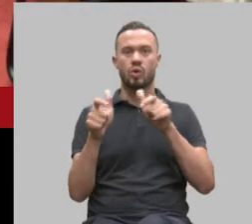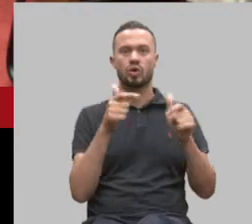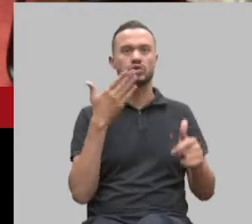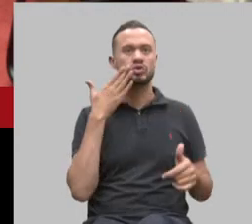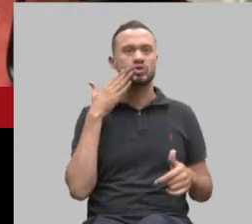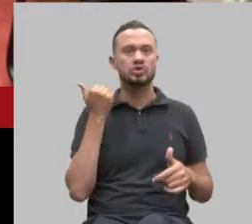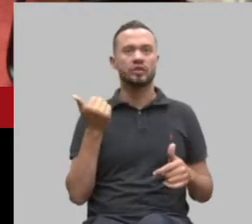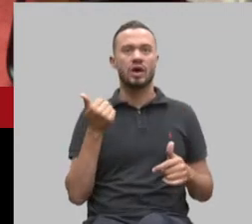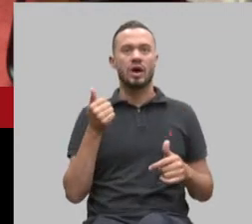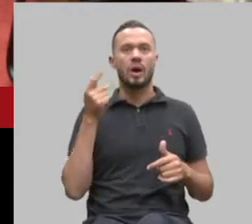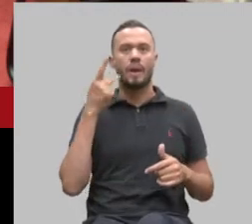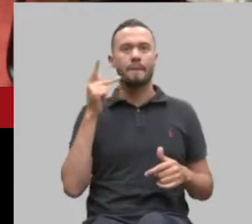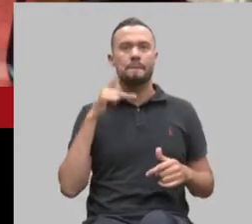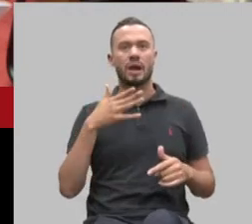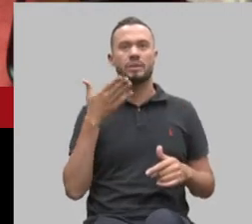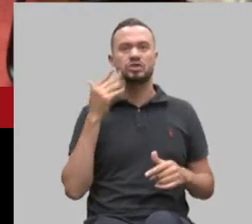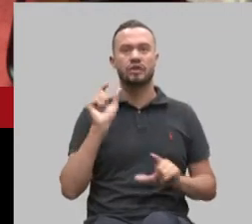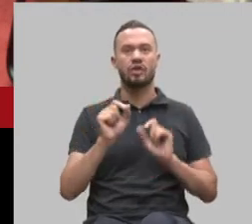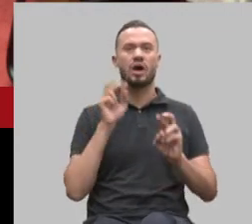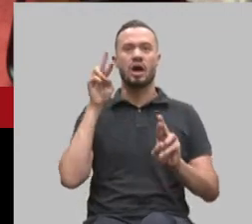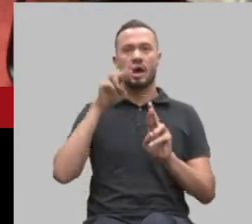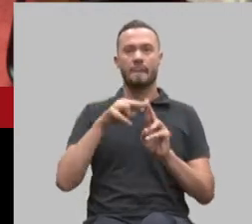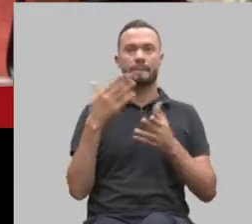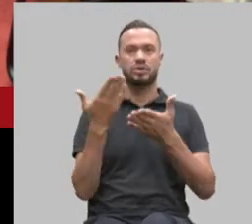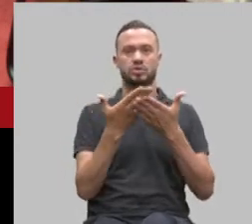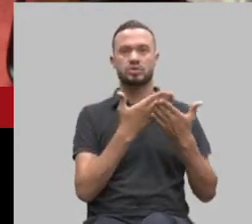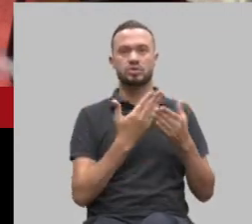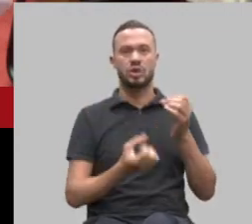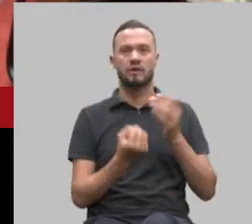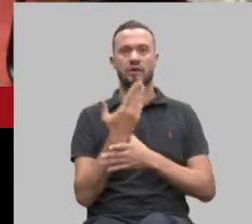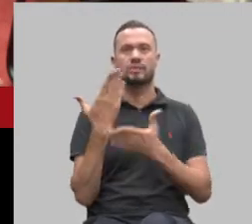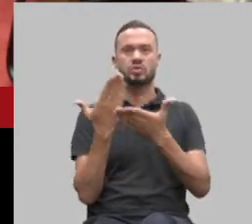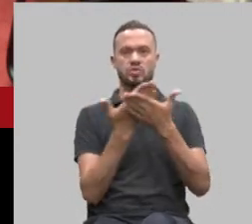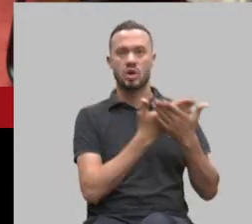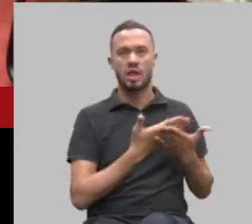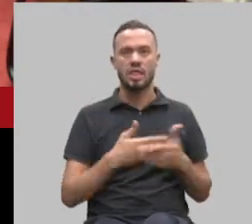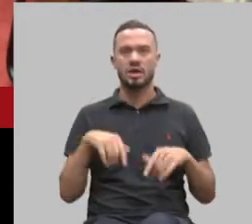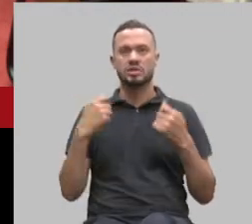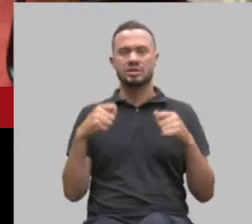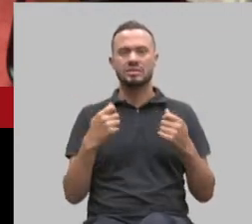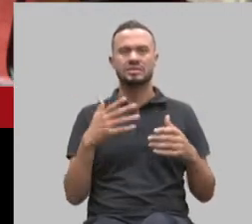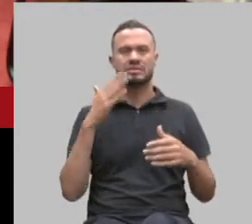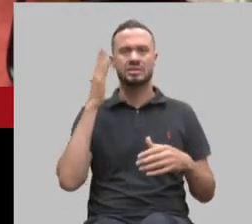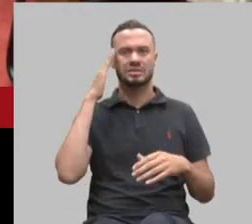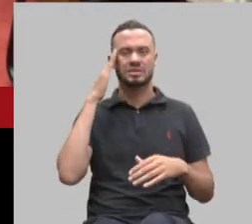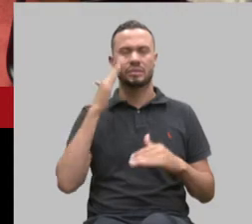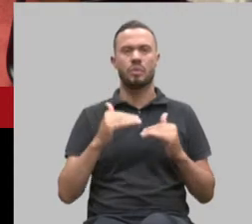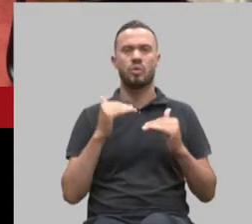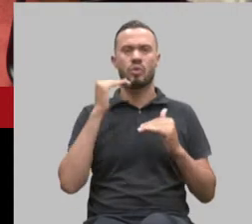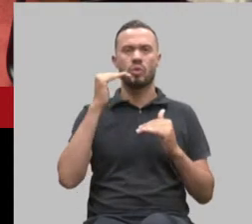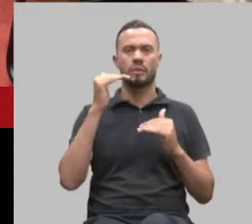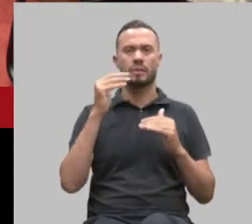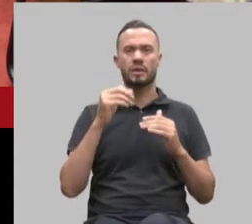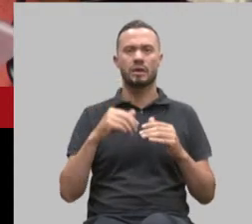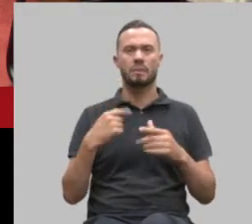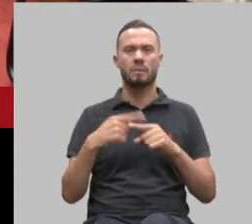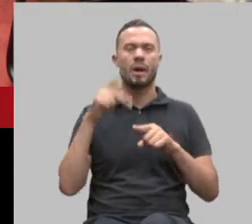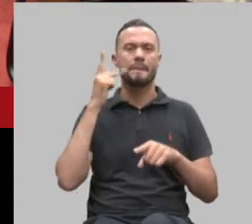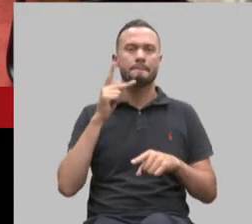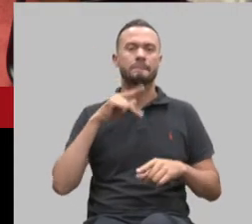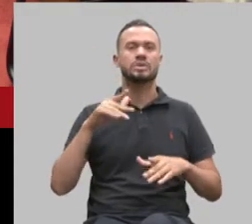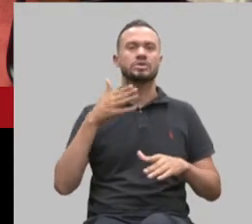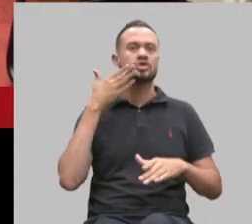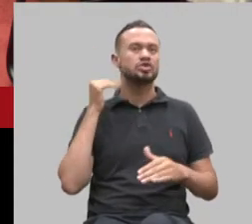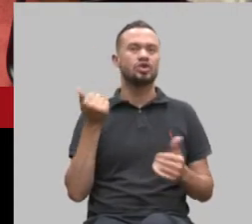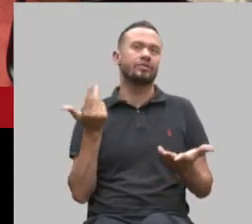nada mais é do que uma representação estudantil feita pelos estudantes nós temos que defender essa representação a nível local porque o Parlamento jovem infelizmente acaba por